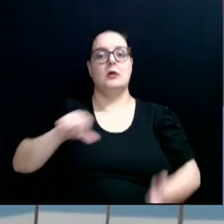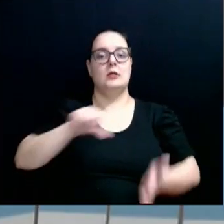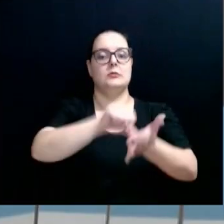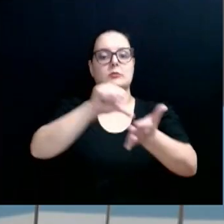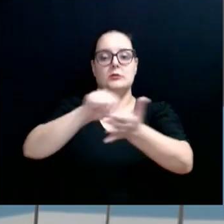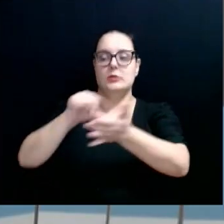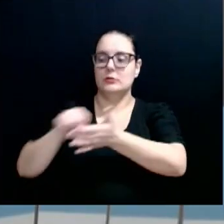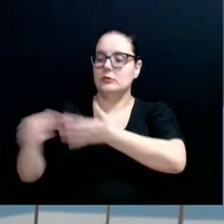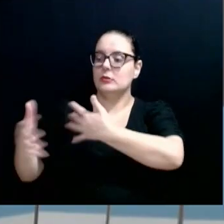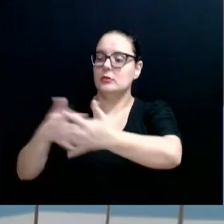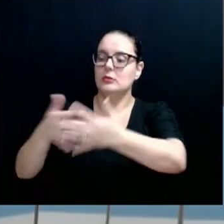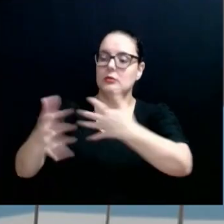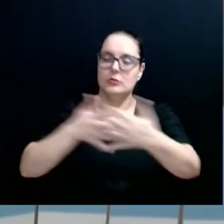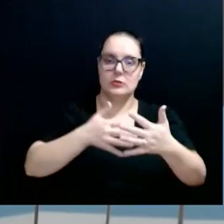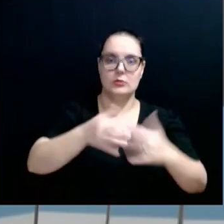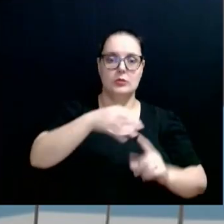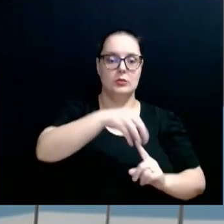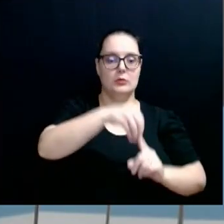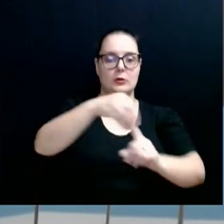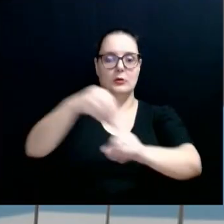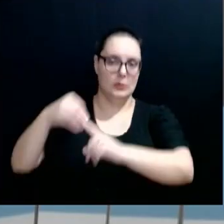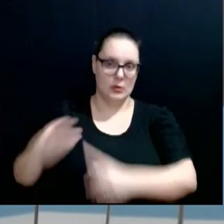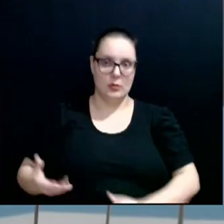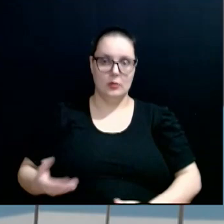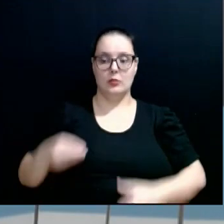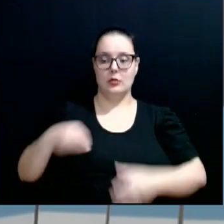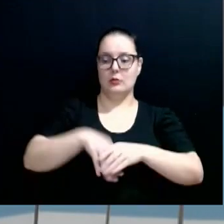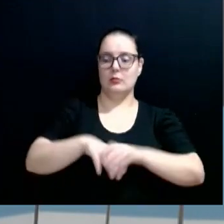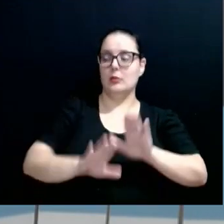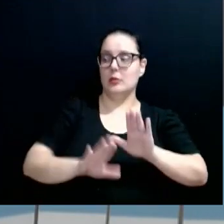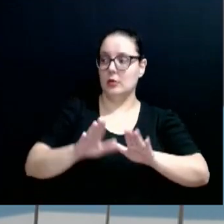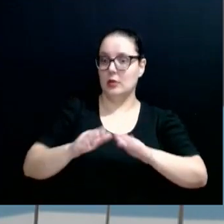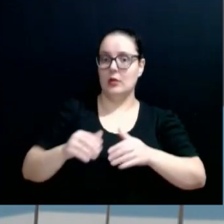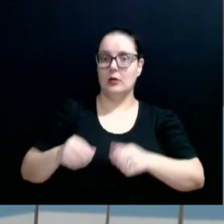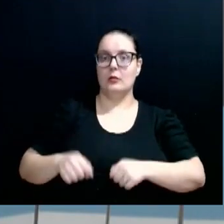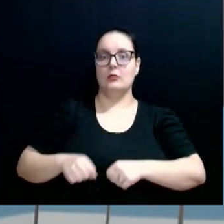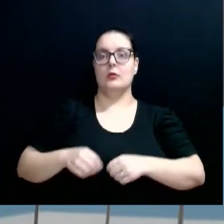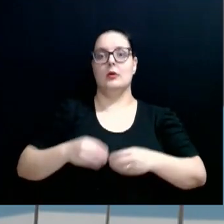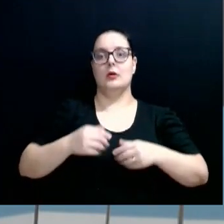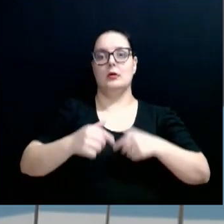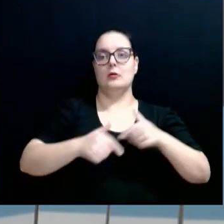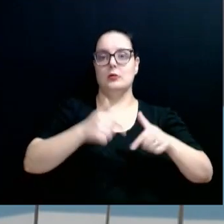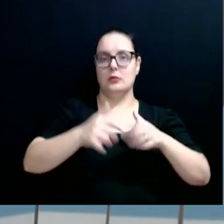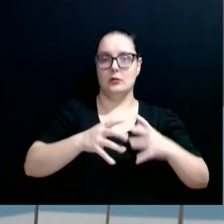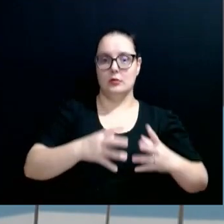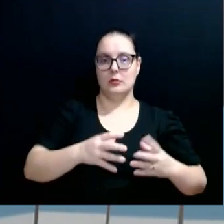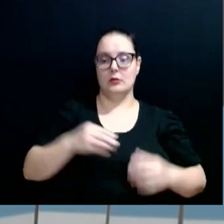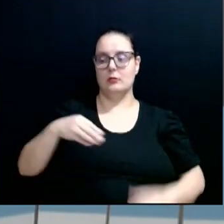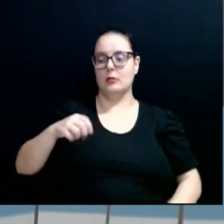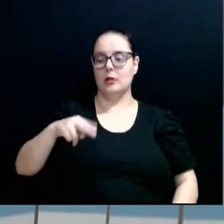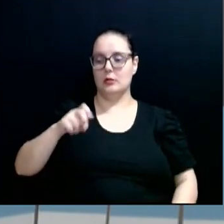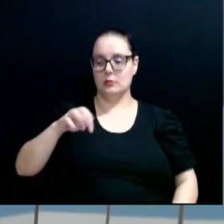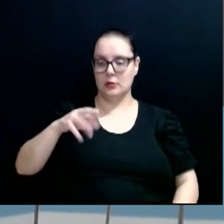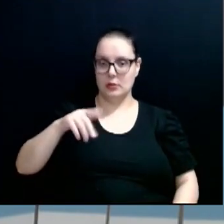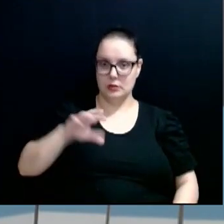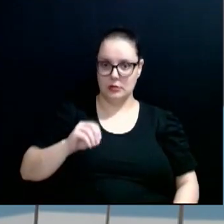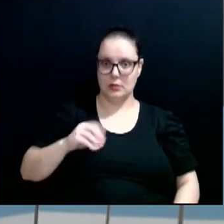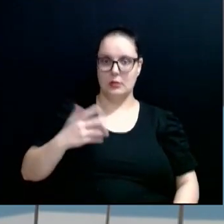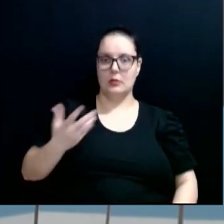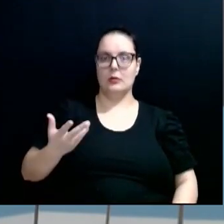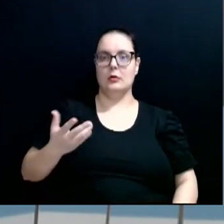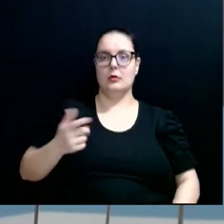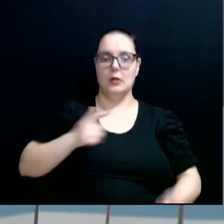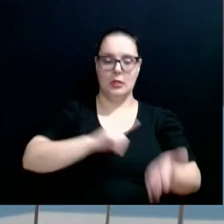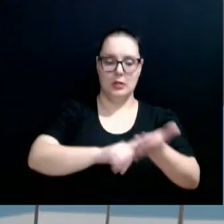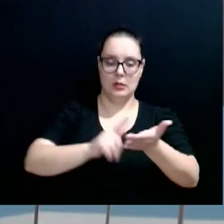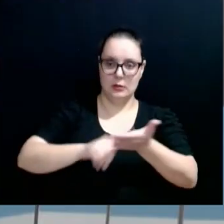está fazendo dentro da licitação é passando essa operação, a manutenção, a limpeza e